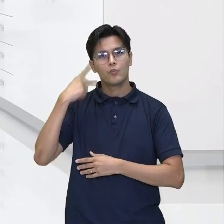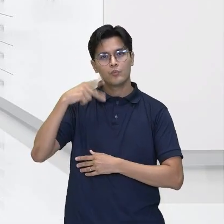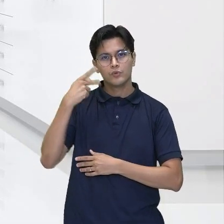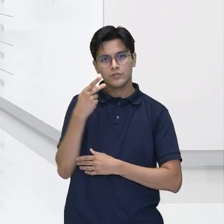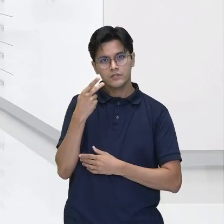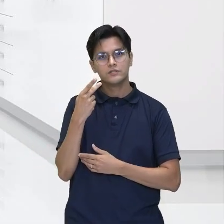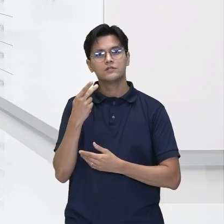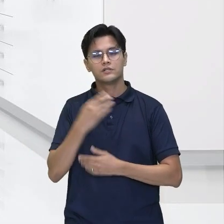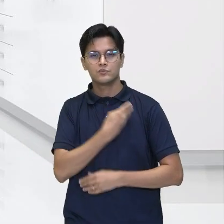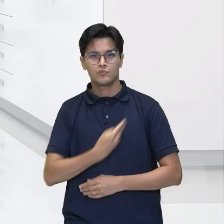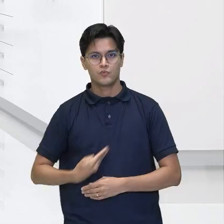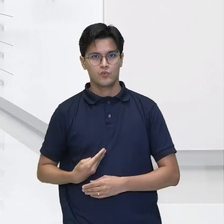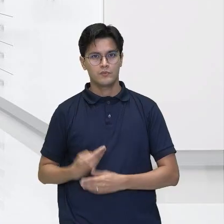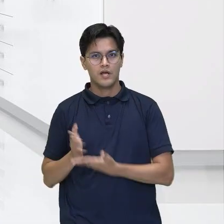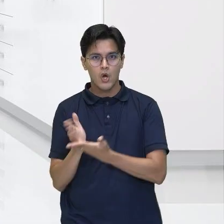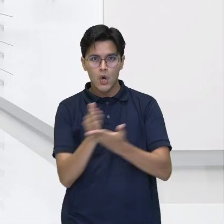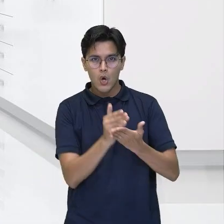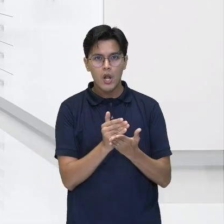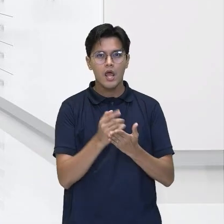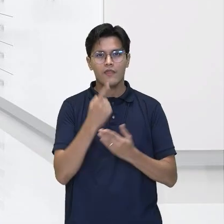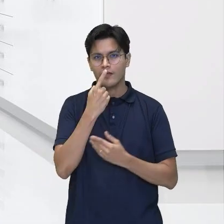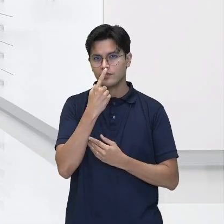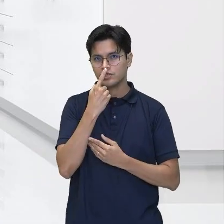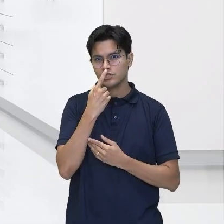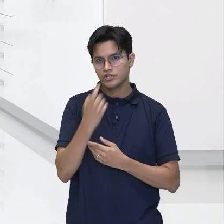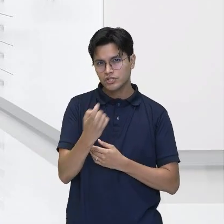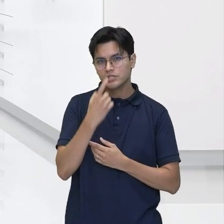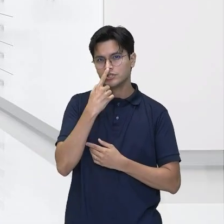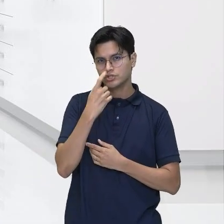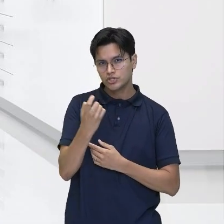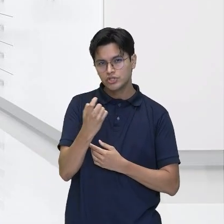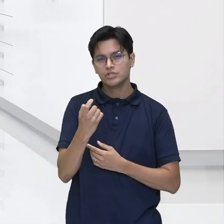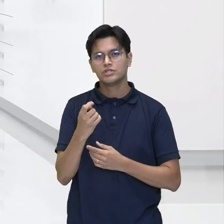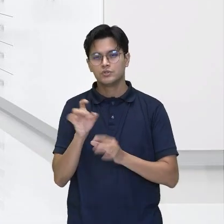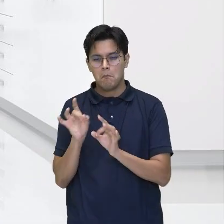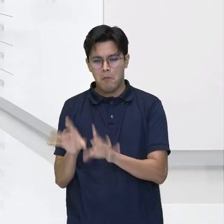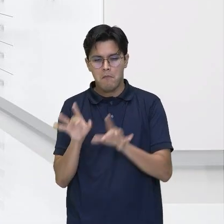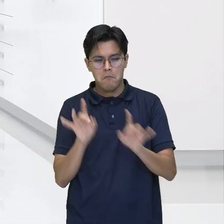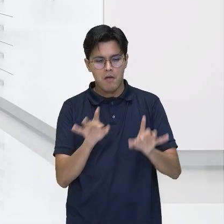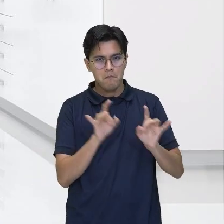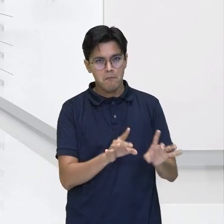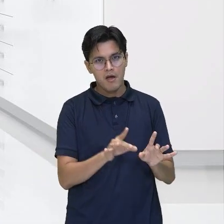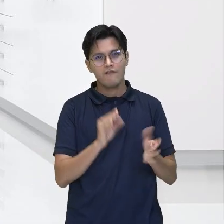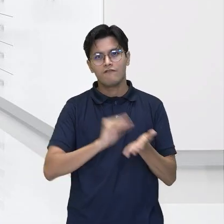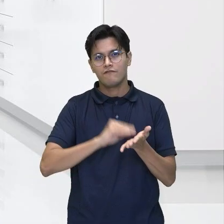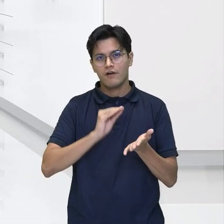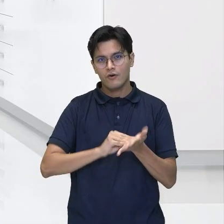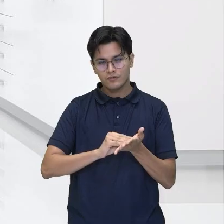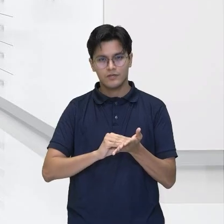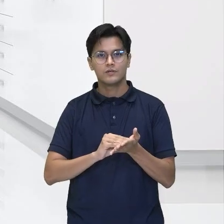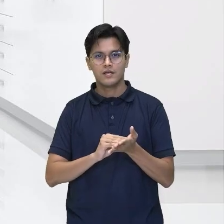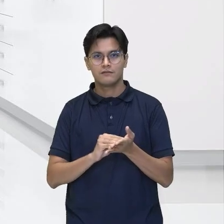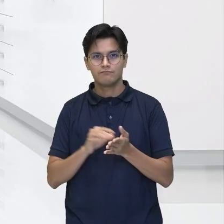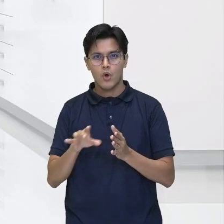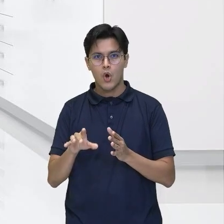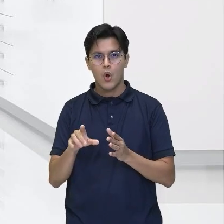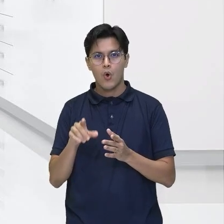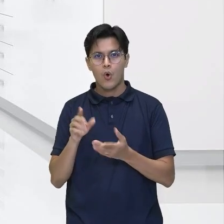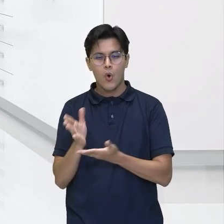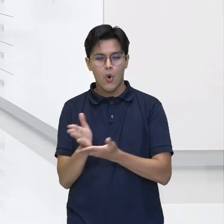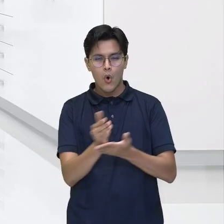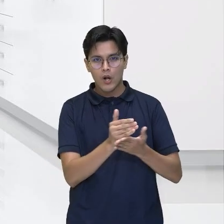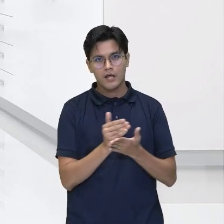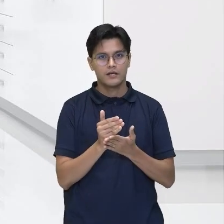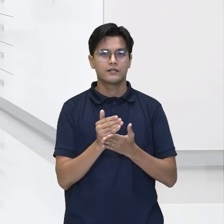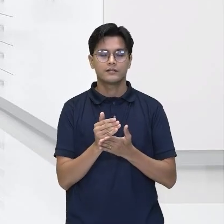lixo, e eles urinam, esses ratos, né? É uma característica dos seres vivos. Então,